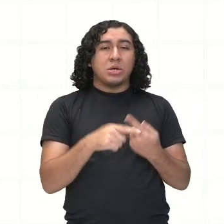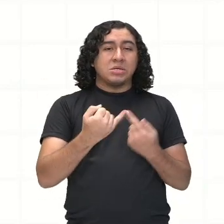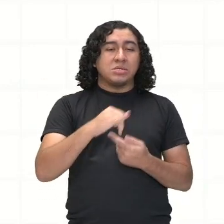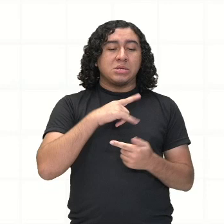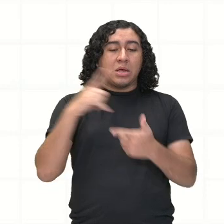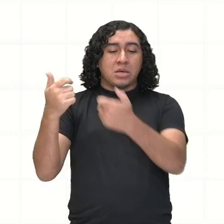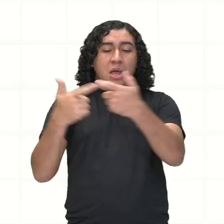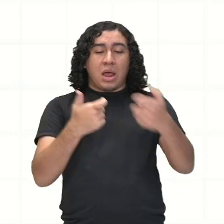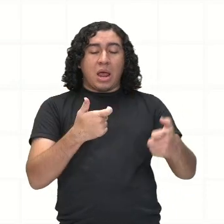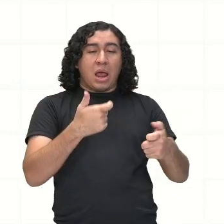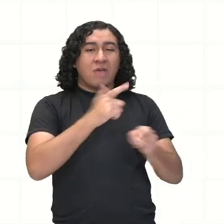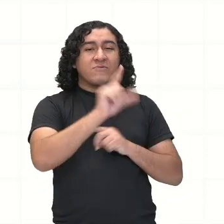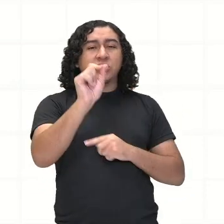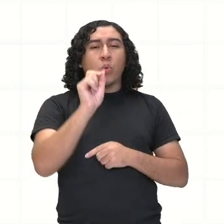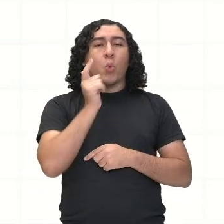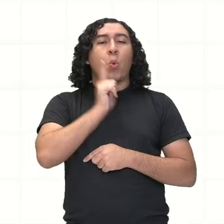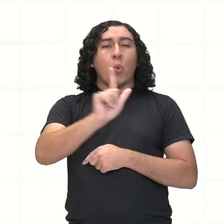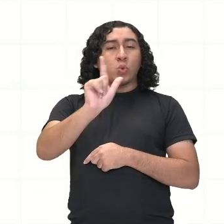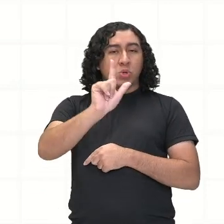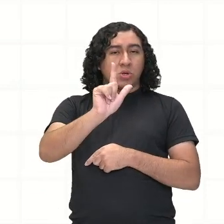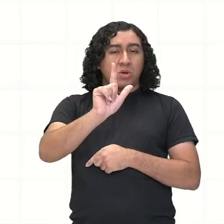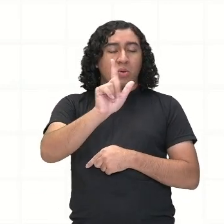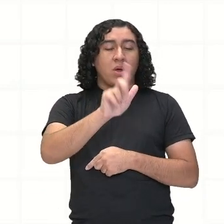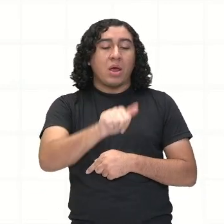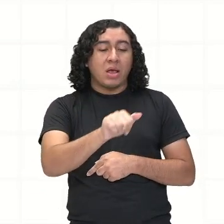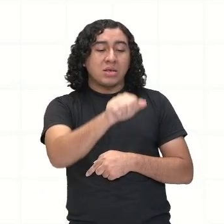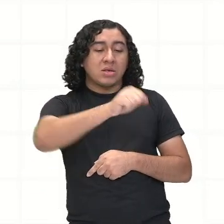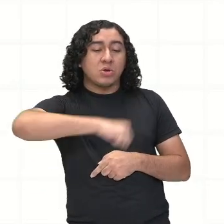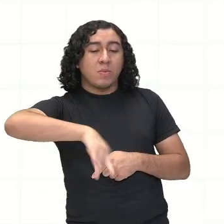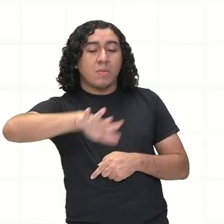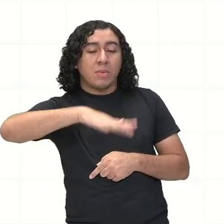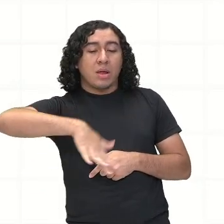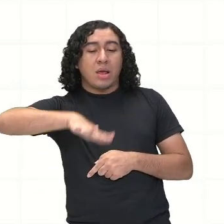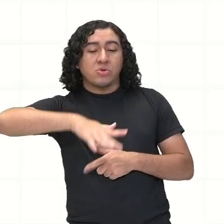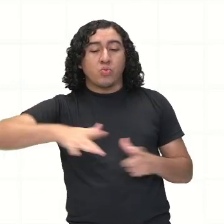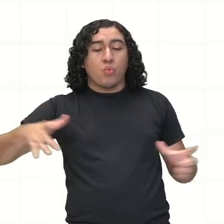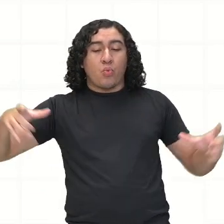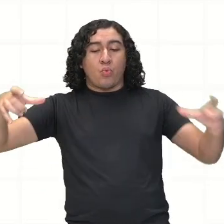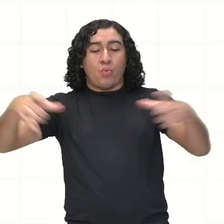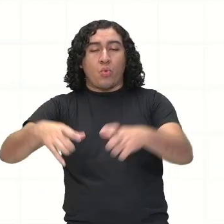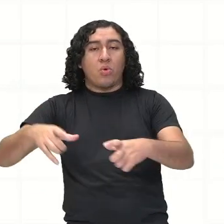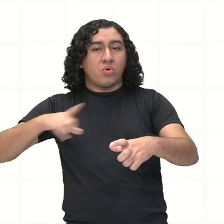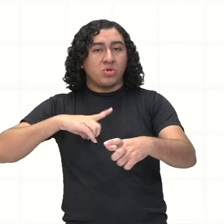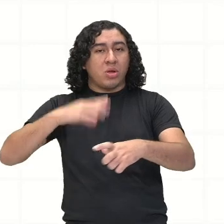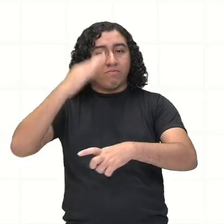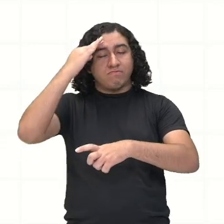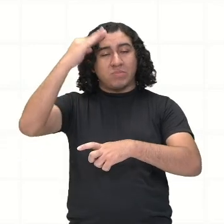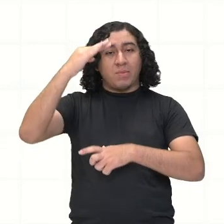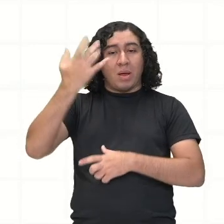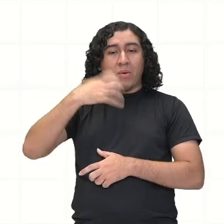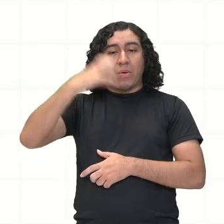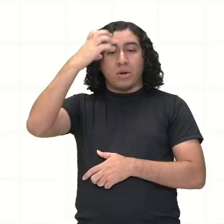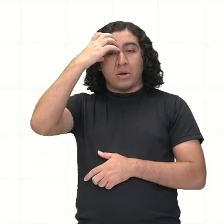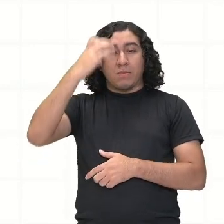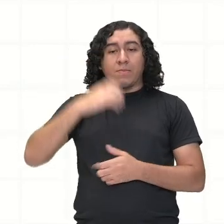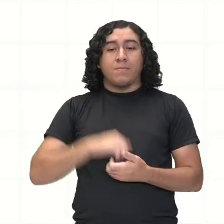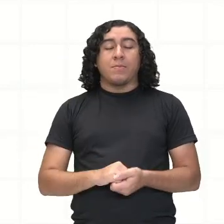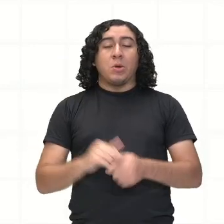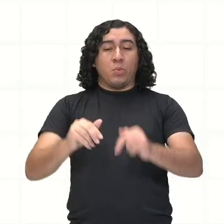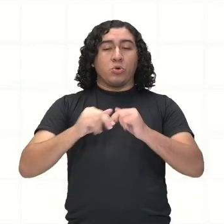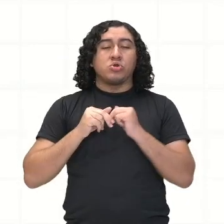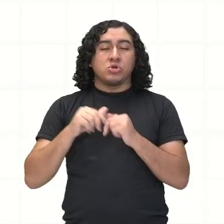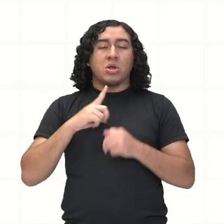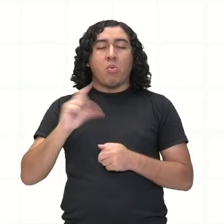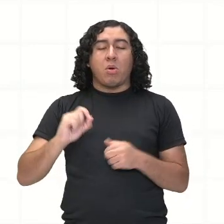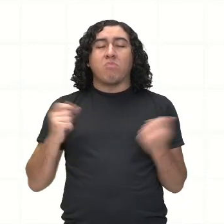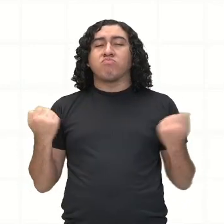conseguiam vencer uma guerra, o status daquele rei ia aumentar. Logo, o rei ele teria ali, ele